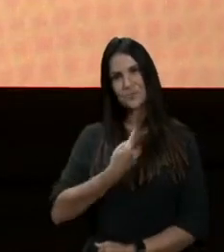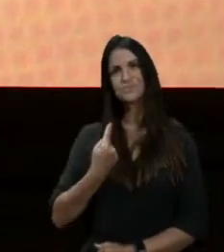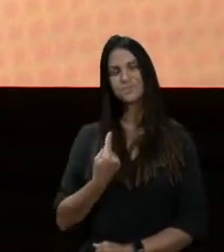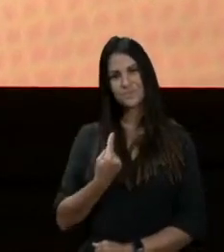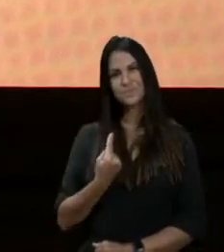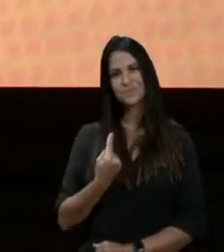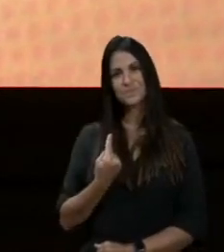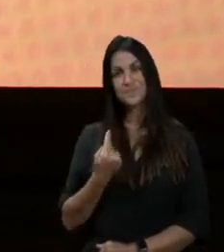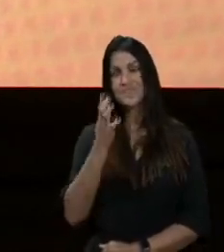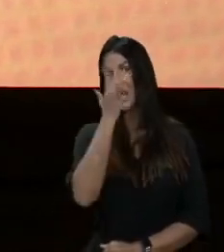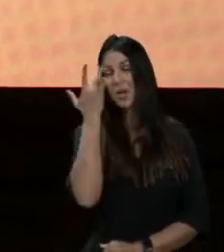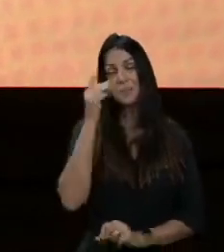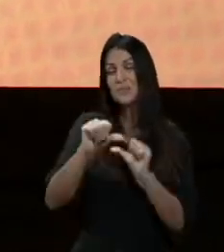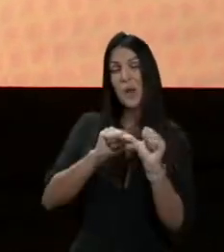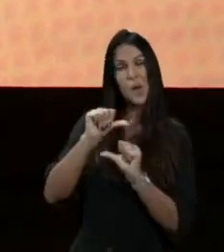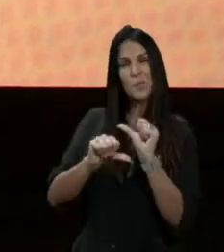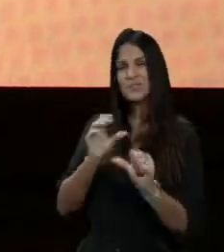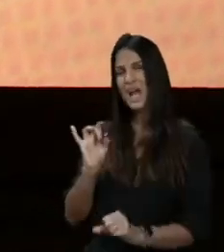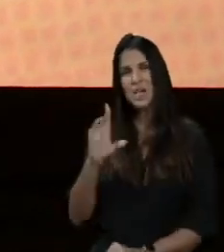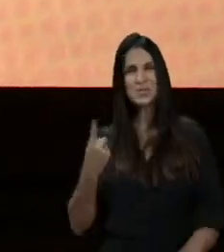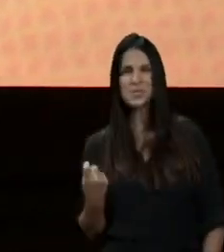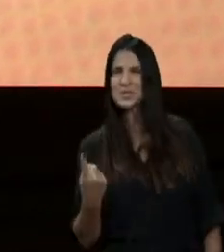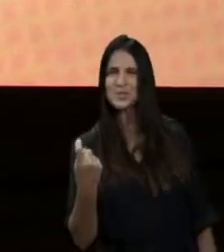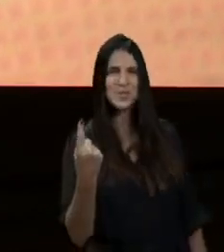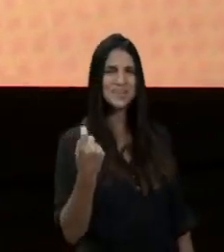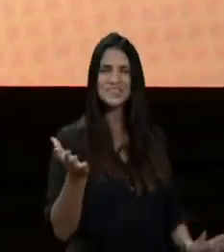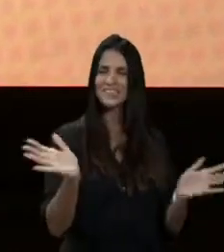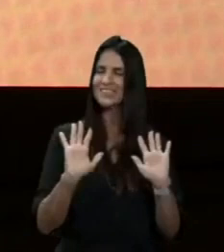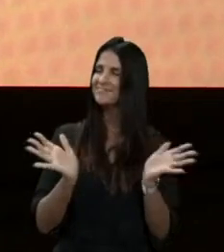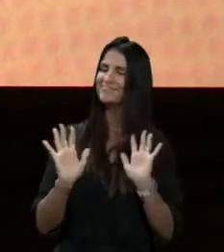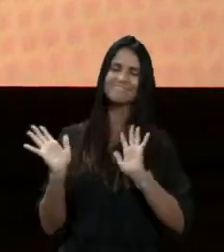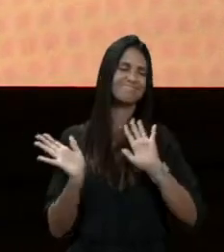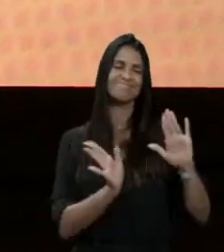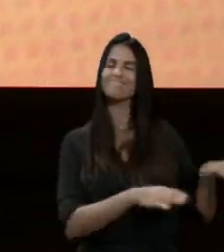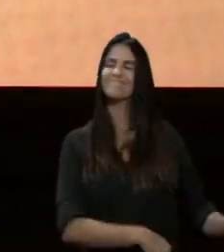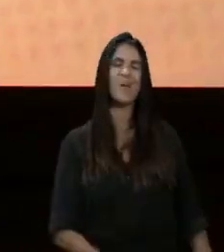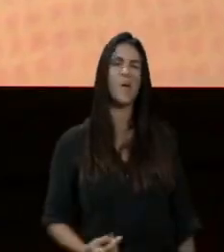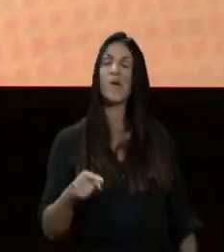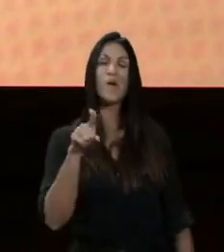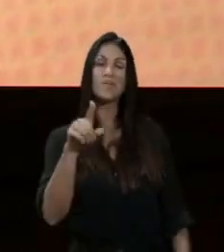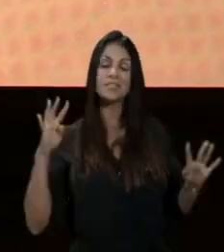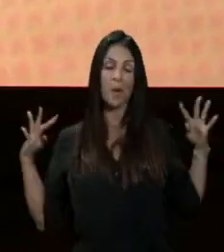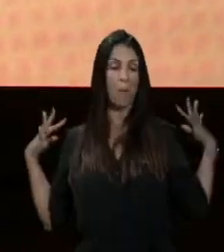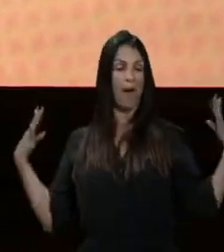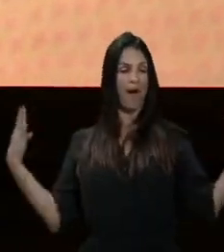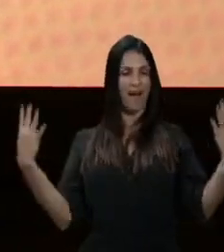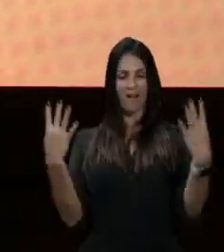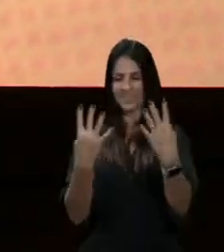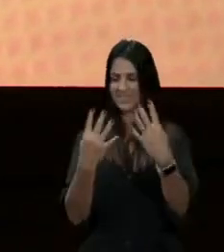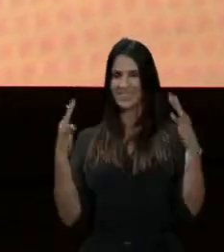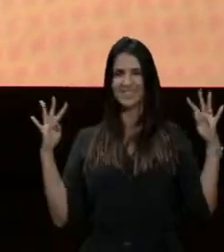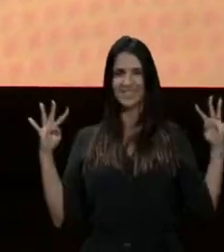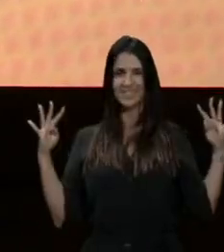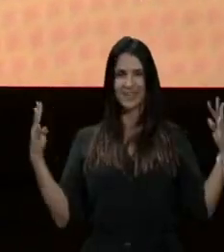Olá pessoal não vou mandar para ela ver isso não você pensa Vai mudar por você mesmo você tá todo Cercado E